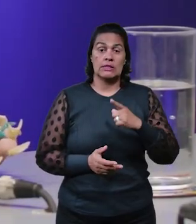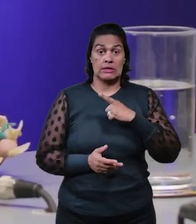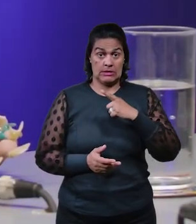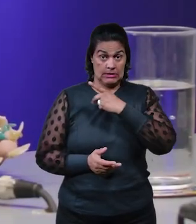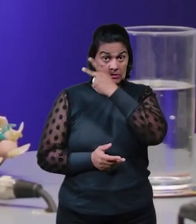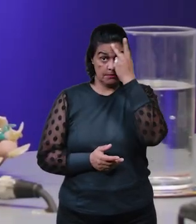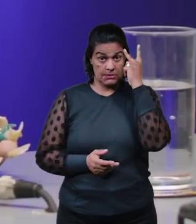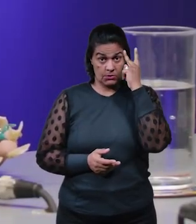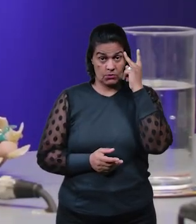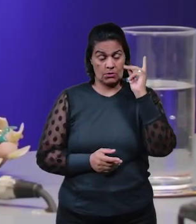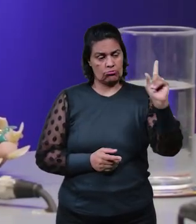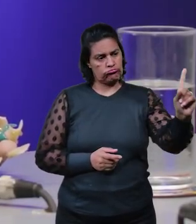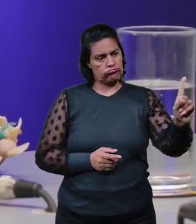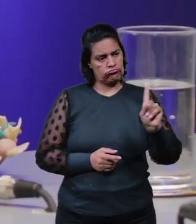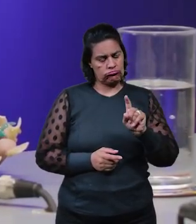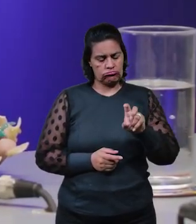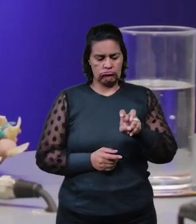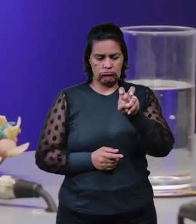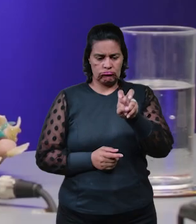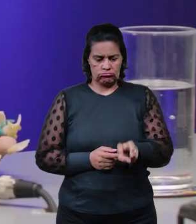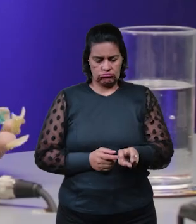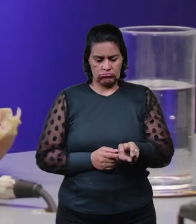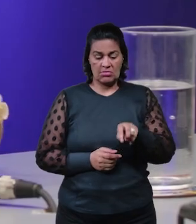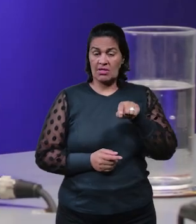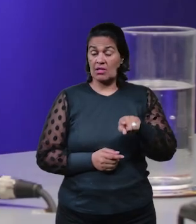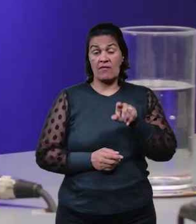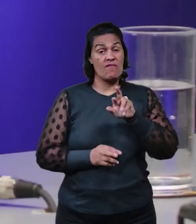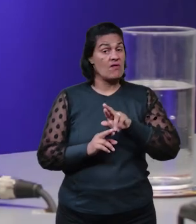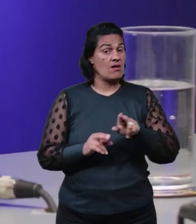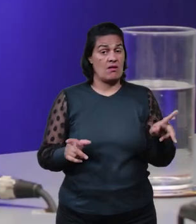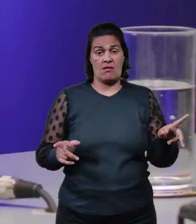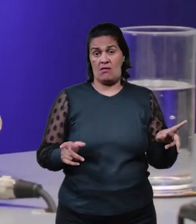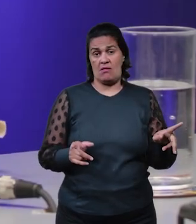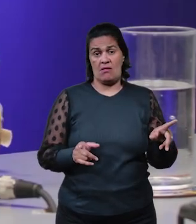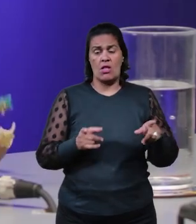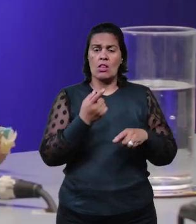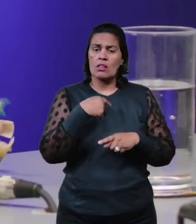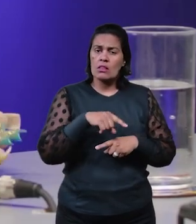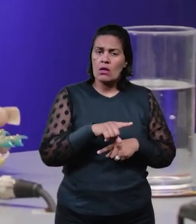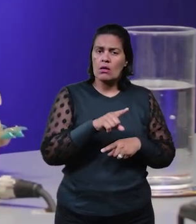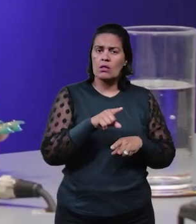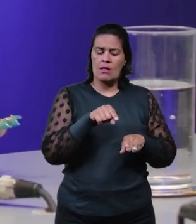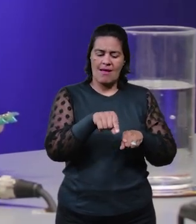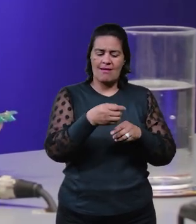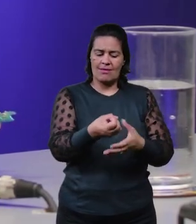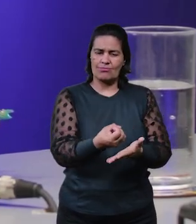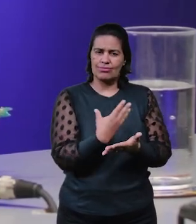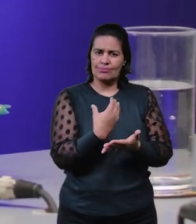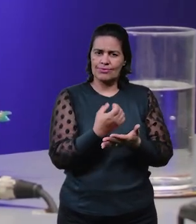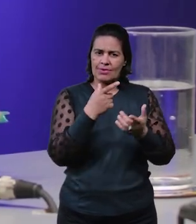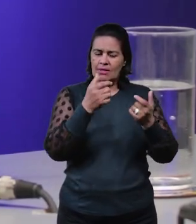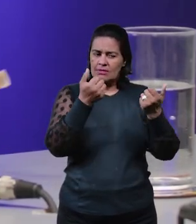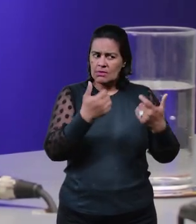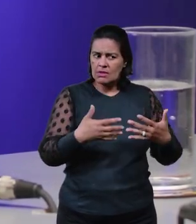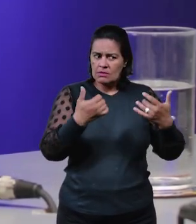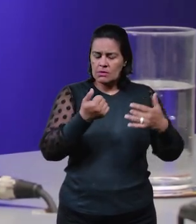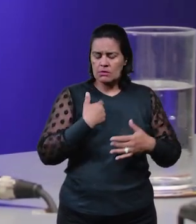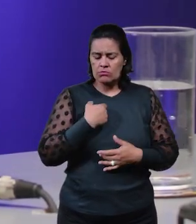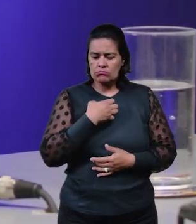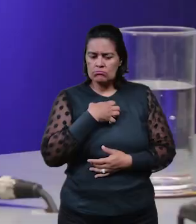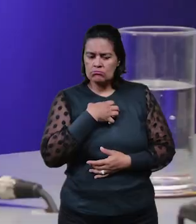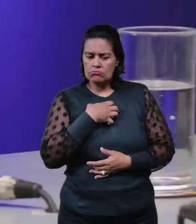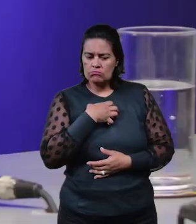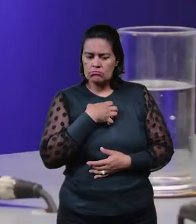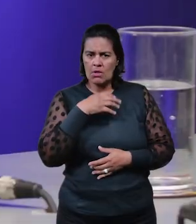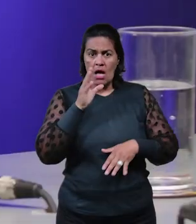cadeira que são completamente diferentes. A gente escuta histórias tocando em relação à autoestima. Quantas vezes eu já não